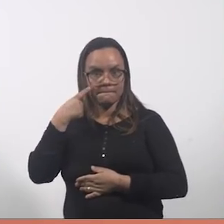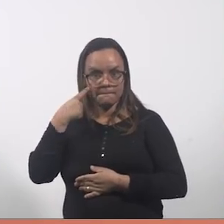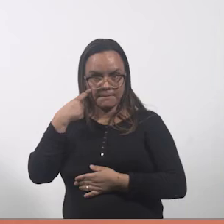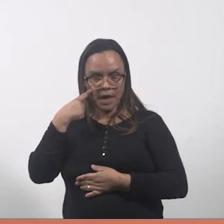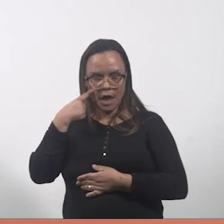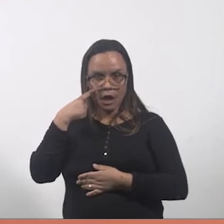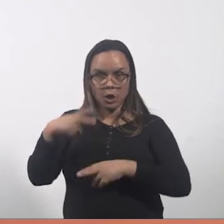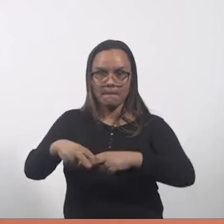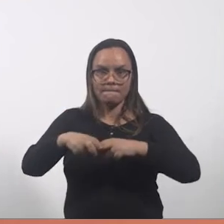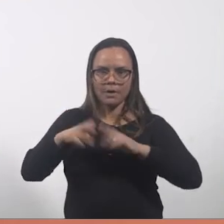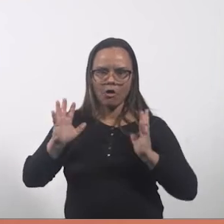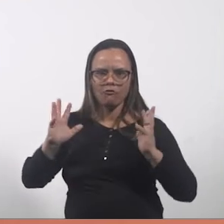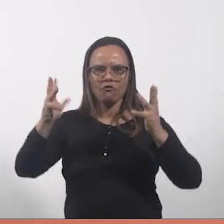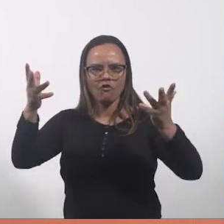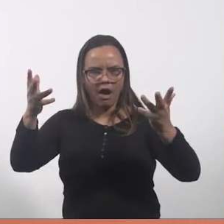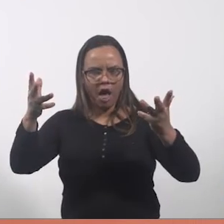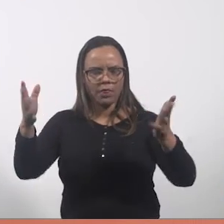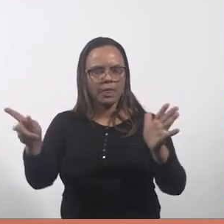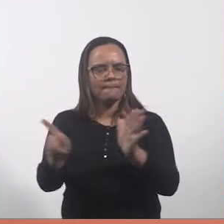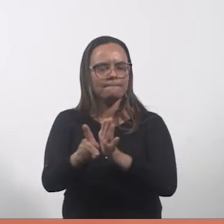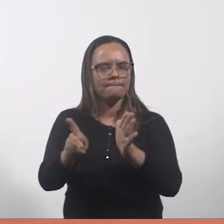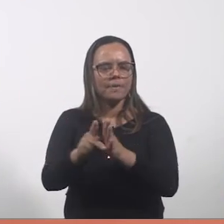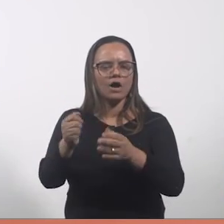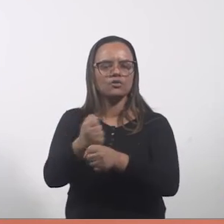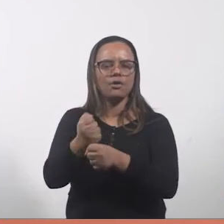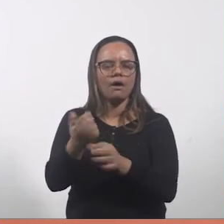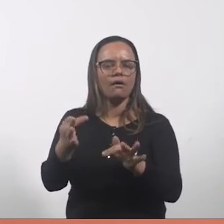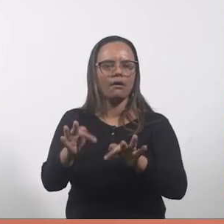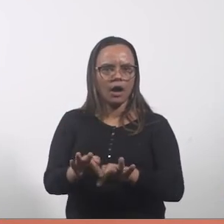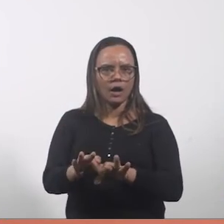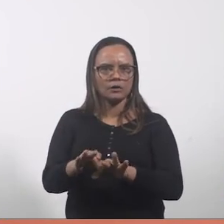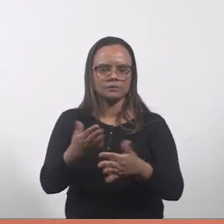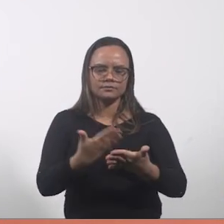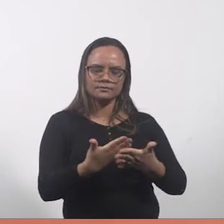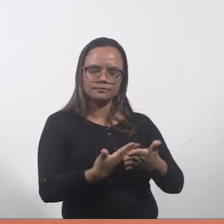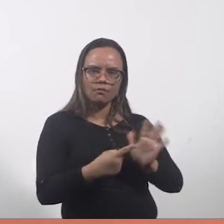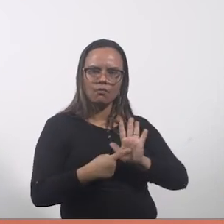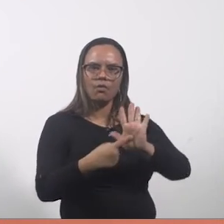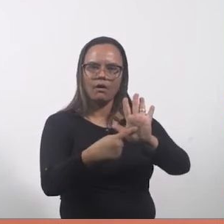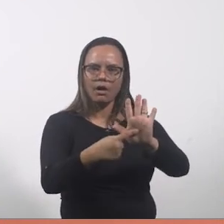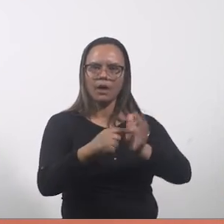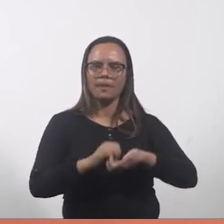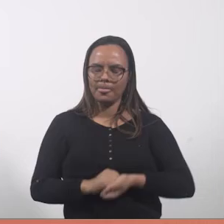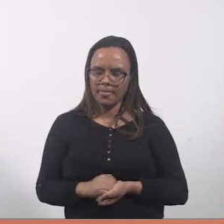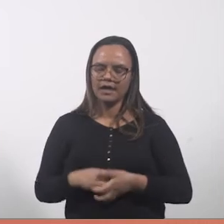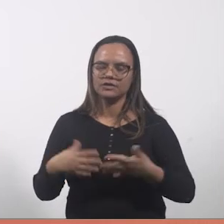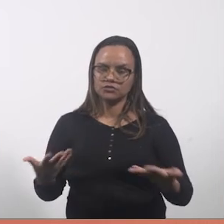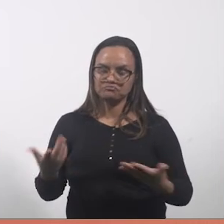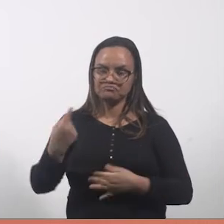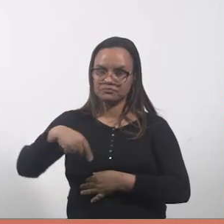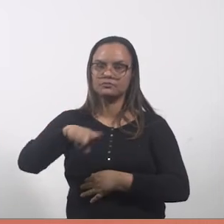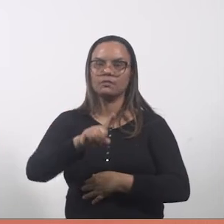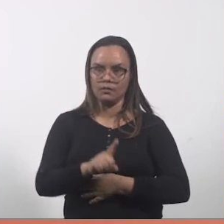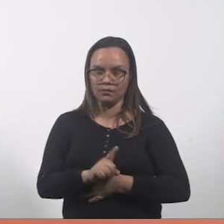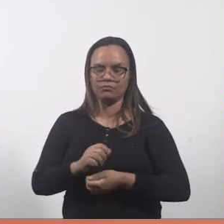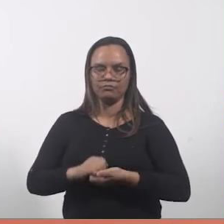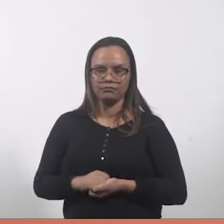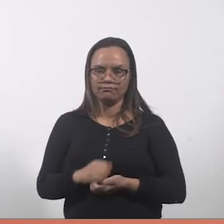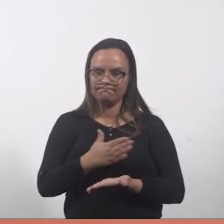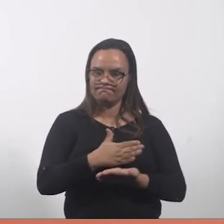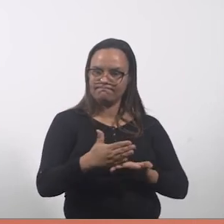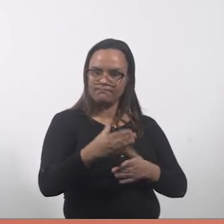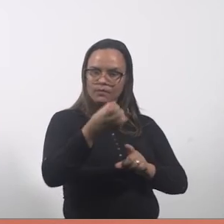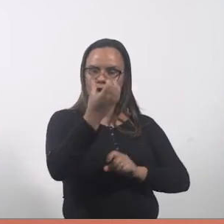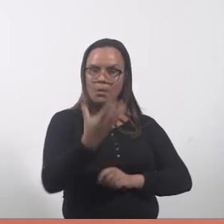das festas de final de ano. O estudo que nós acabamos de apresentar, obviamente, nós vamos, no início